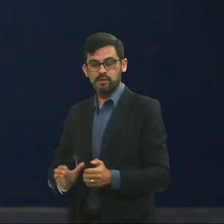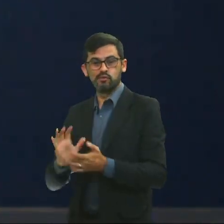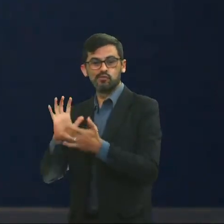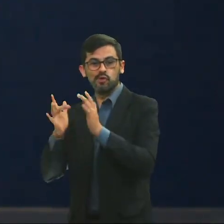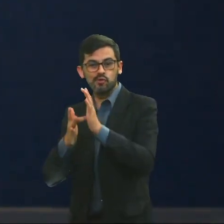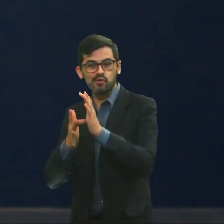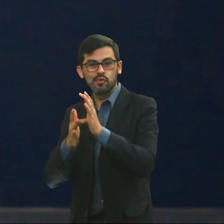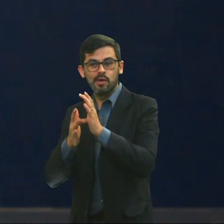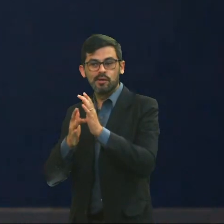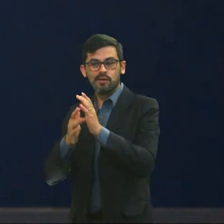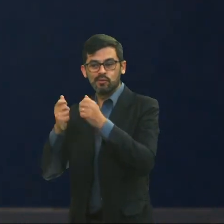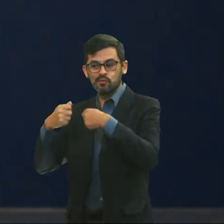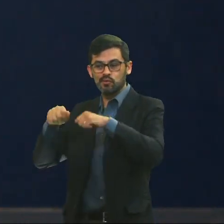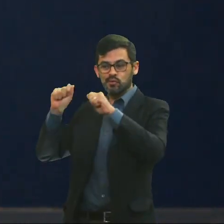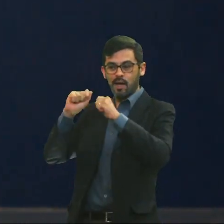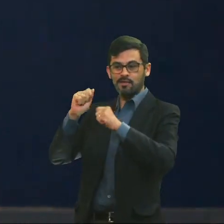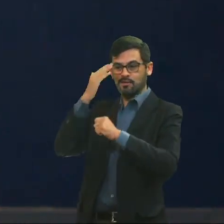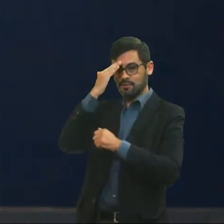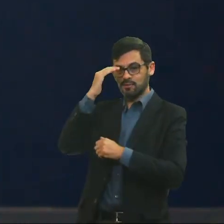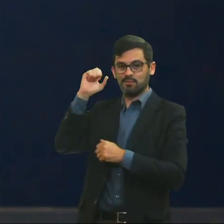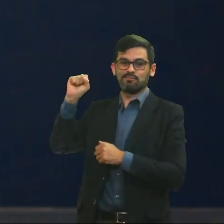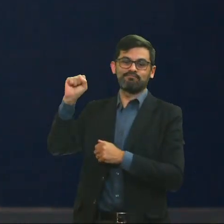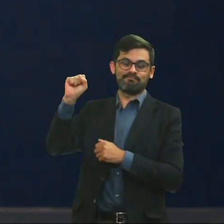a nossa sabedoria.